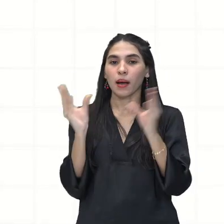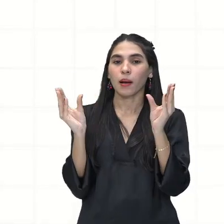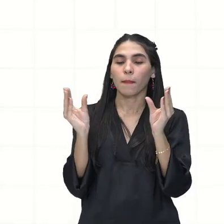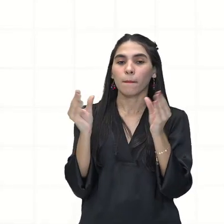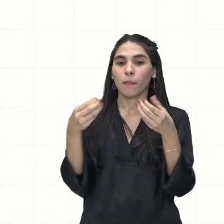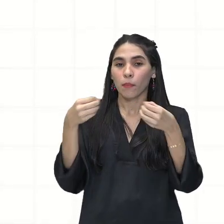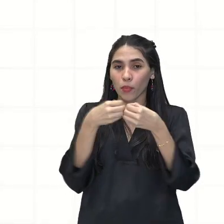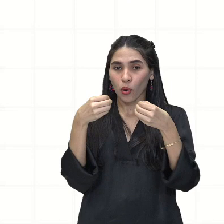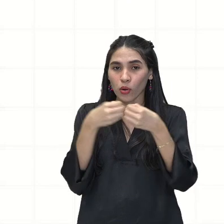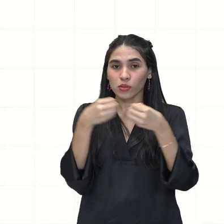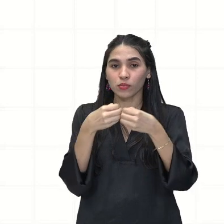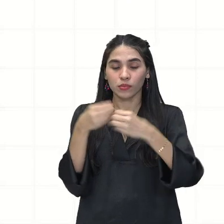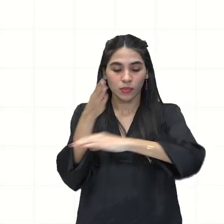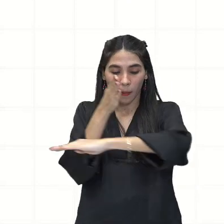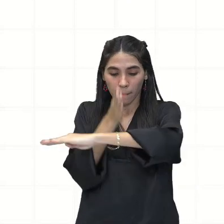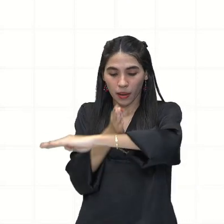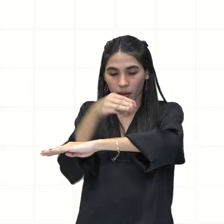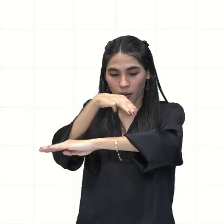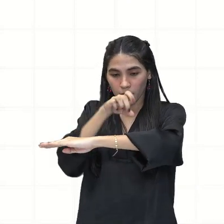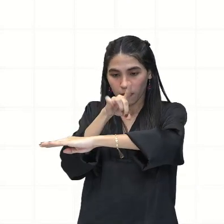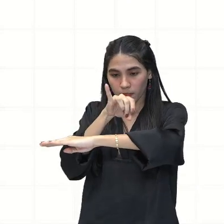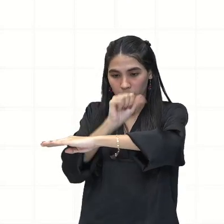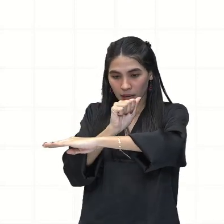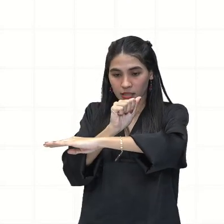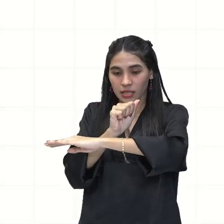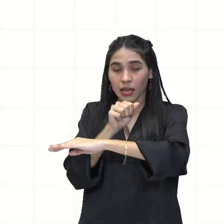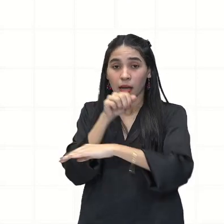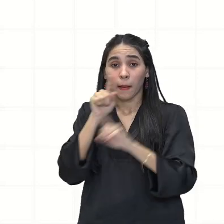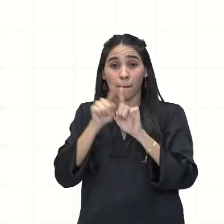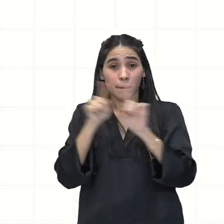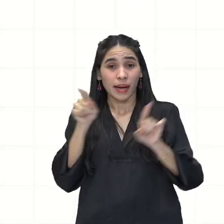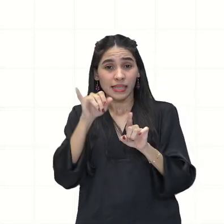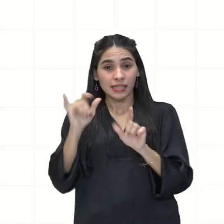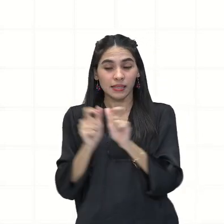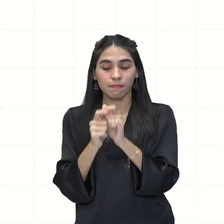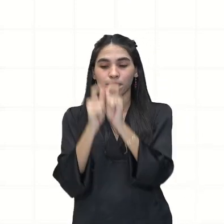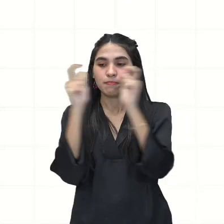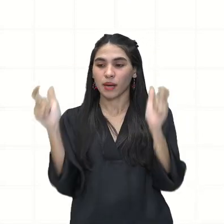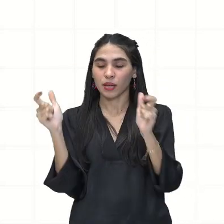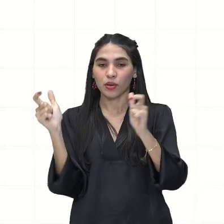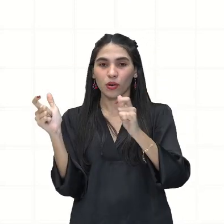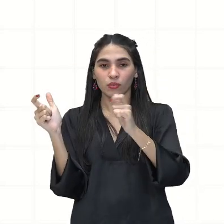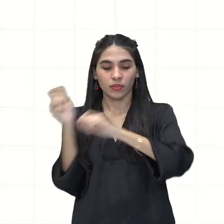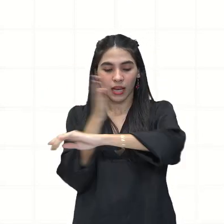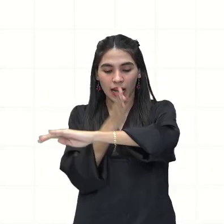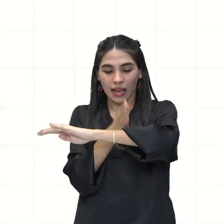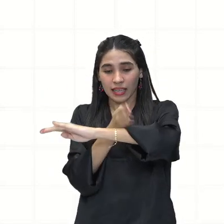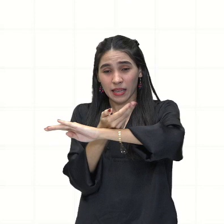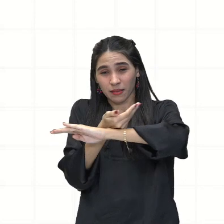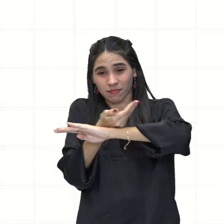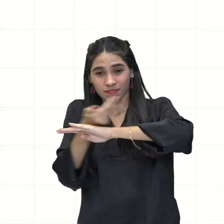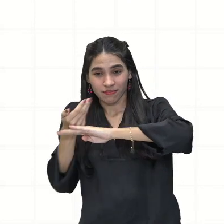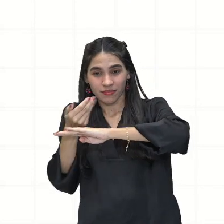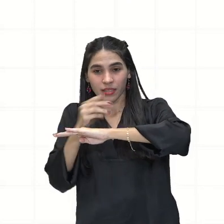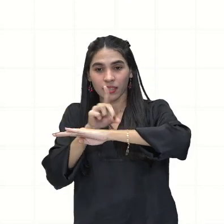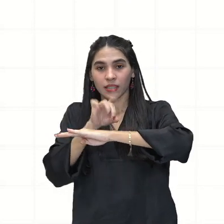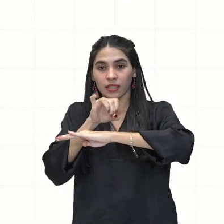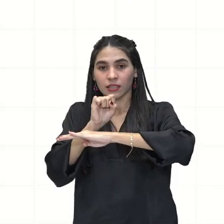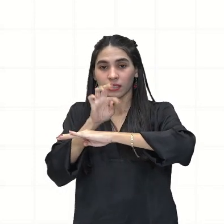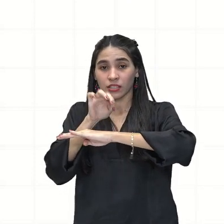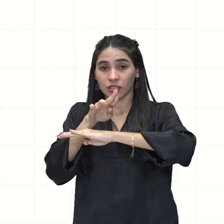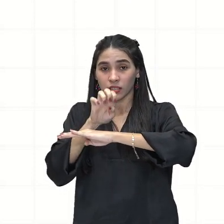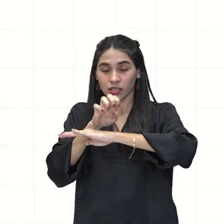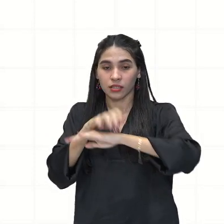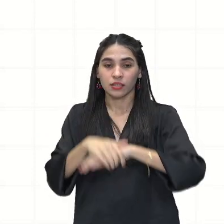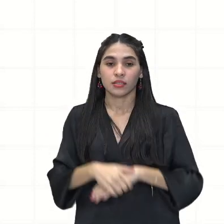que você calculou, e quanto maior eles estão mais distantes da média. Então, vamos considerar esses valores. Então,